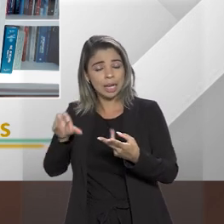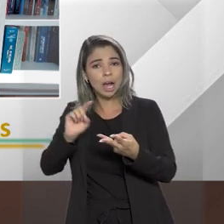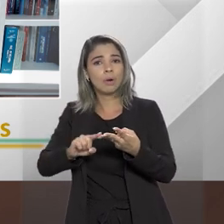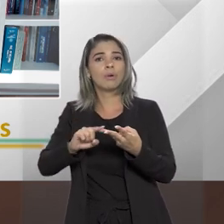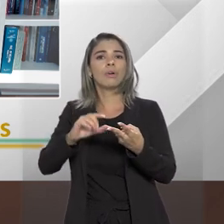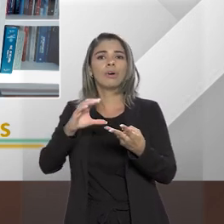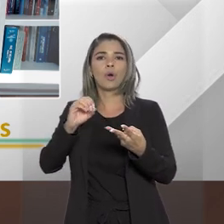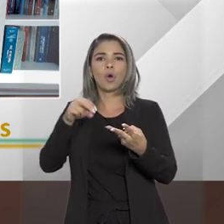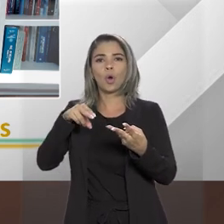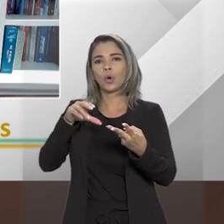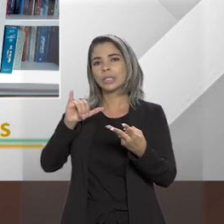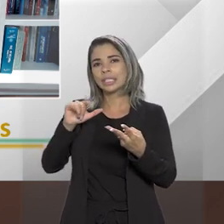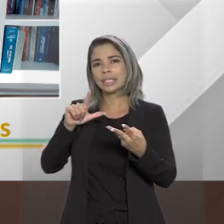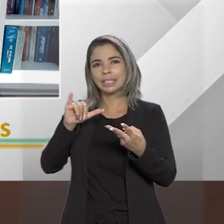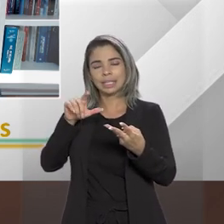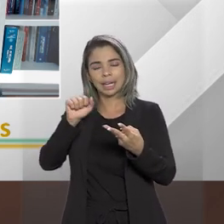autocomposição.